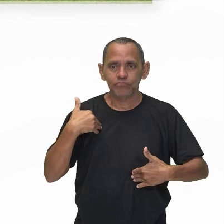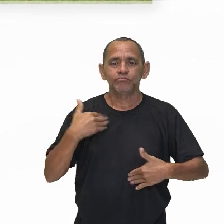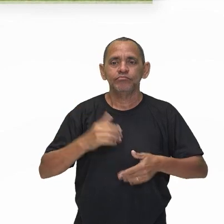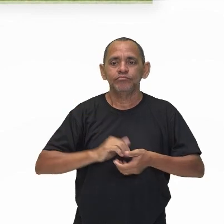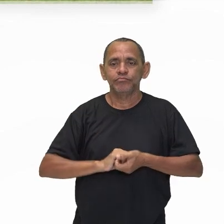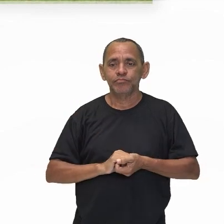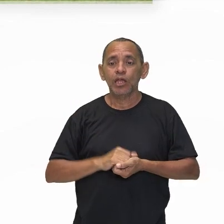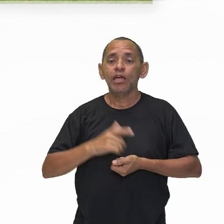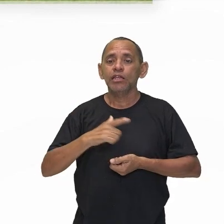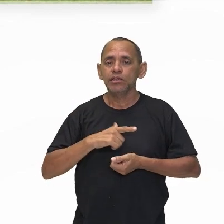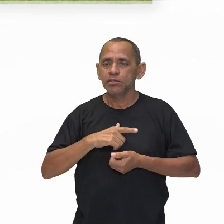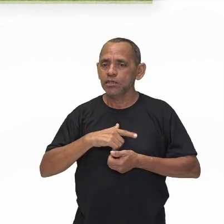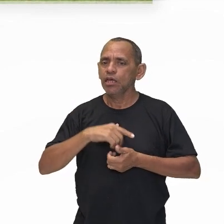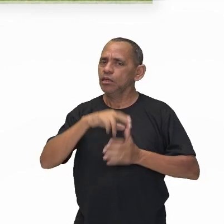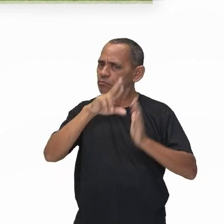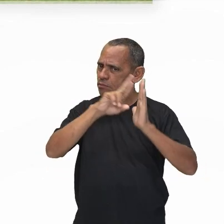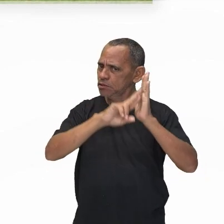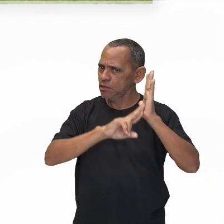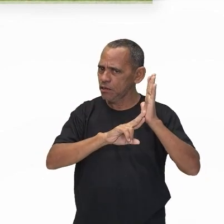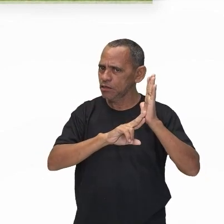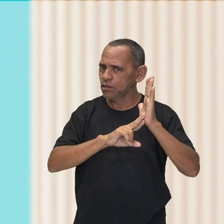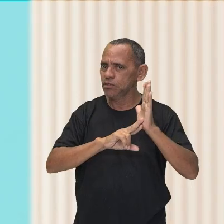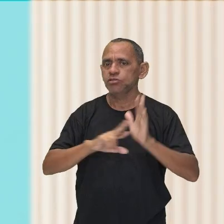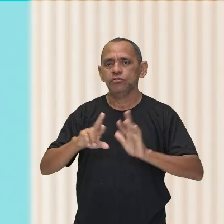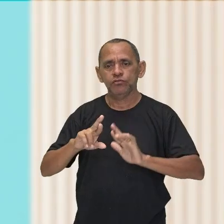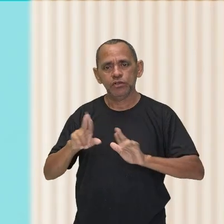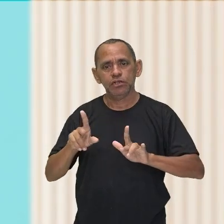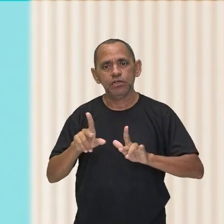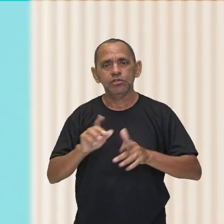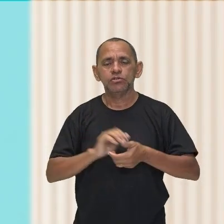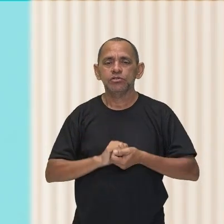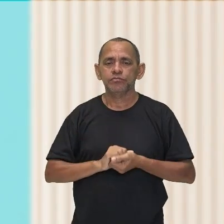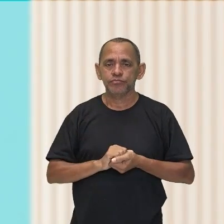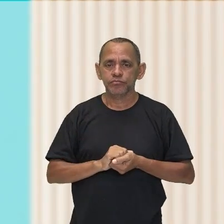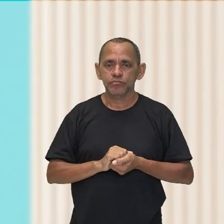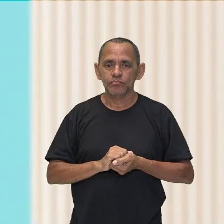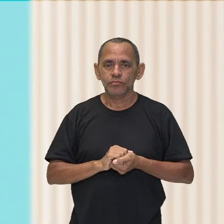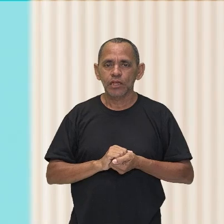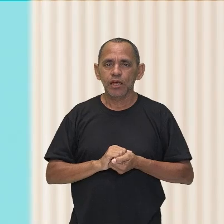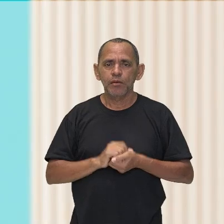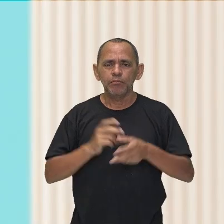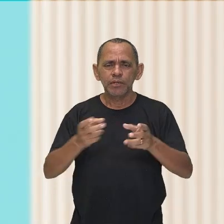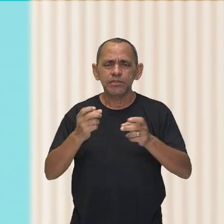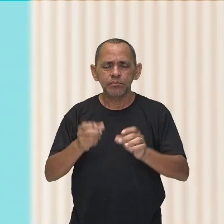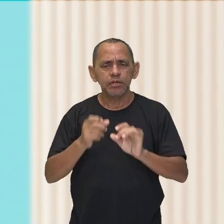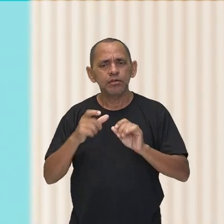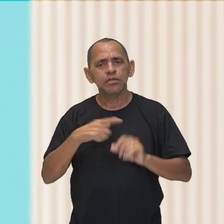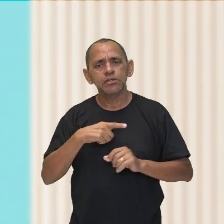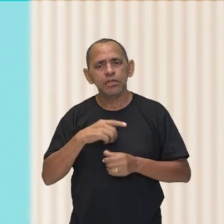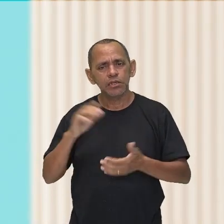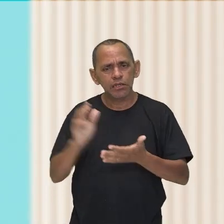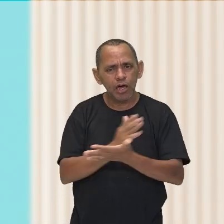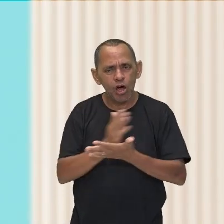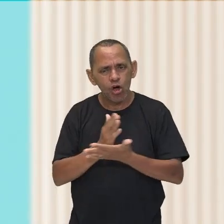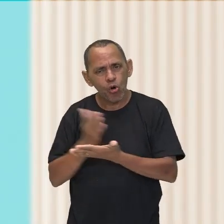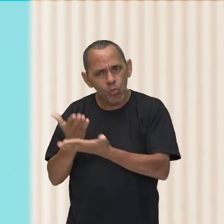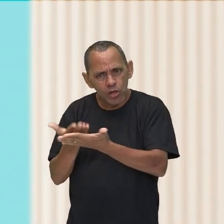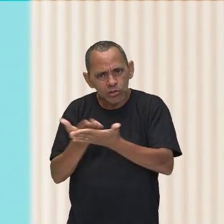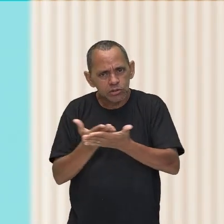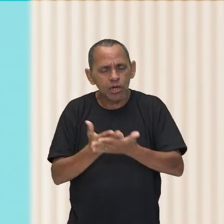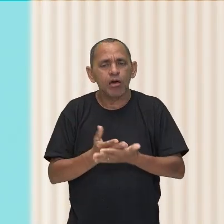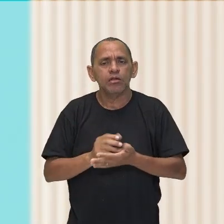eles têm uma classificação, Como talvez já tenha sido falado em outras aulas, senão vocês um dia ainda